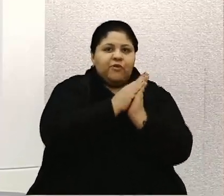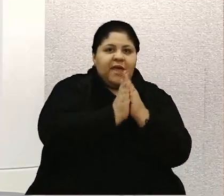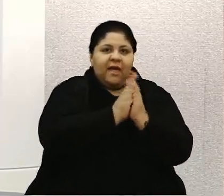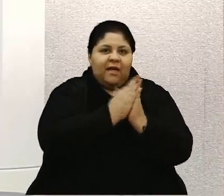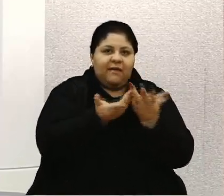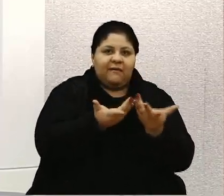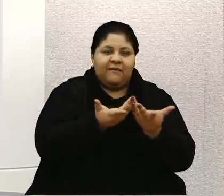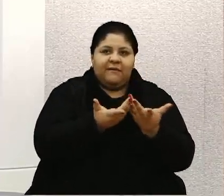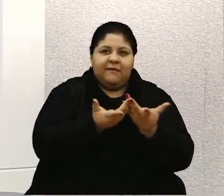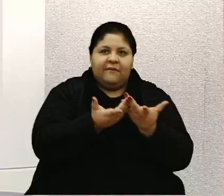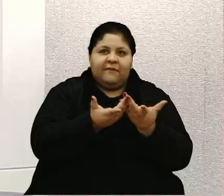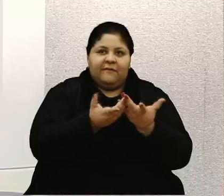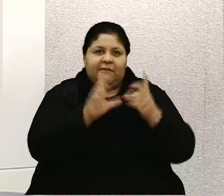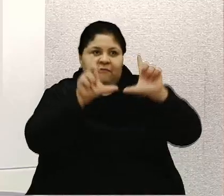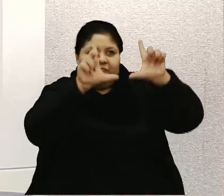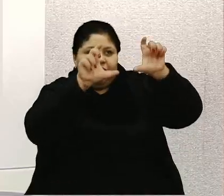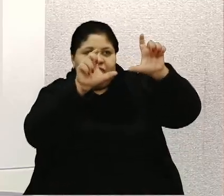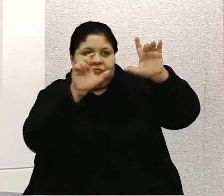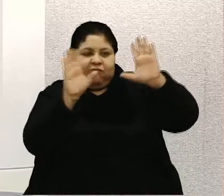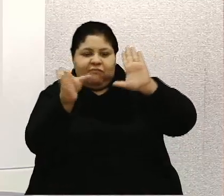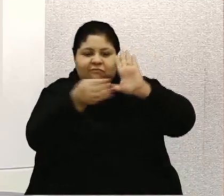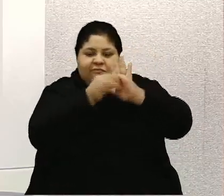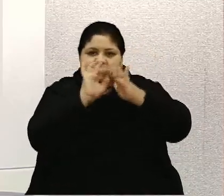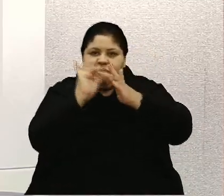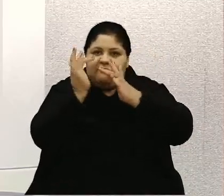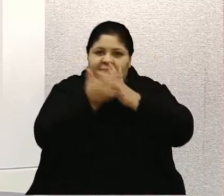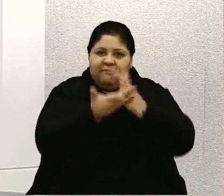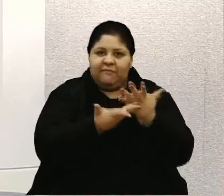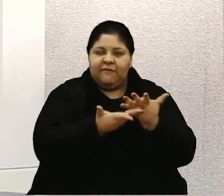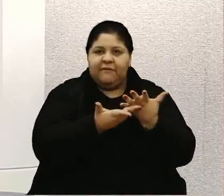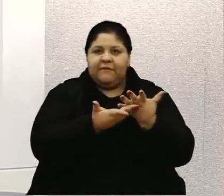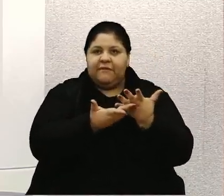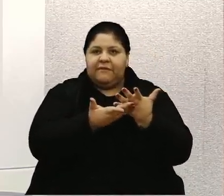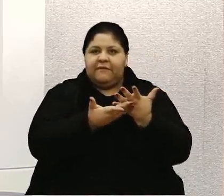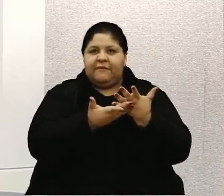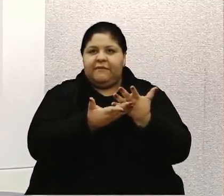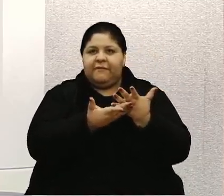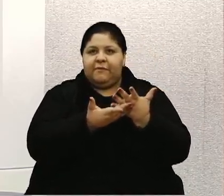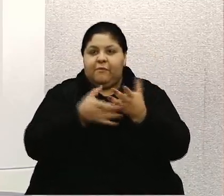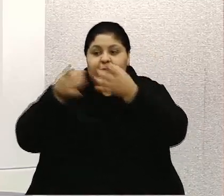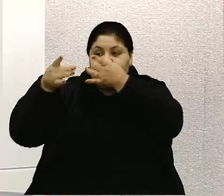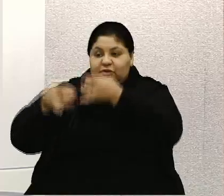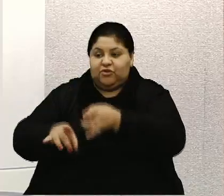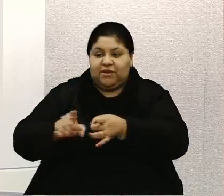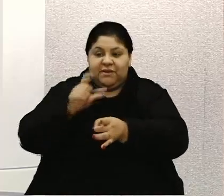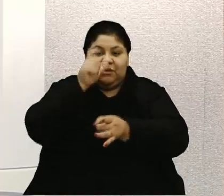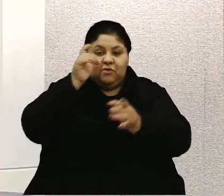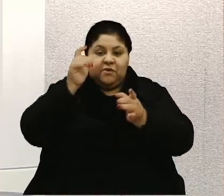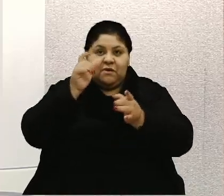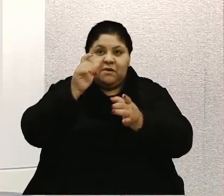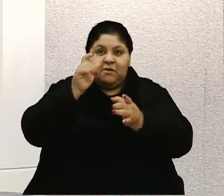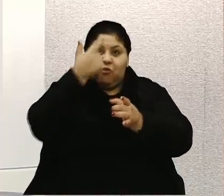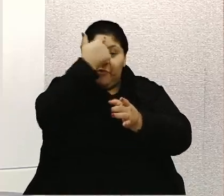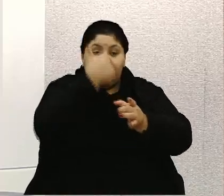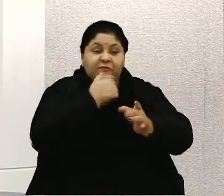tira foto, bota na rede social, talvez ridiculariza a pessoa dessa forma,